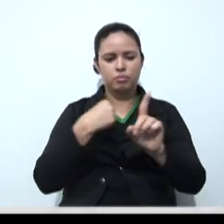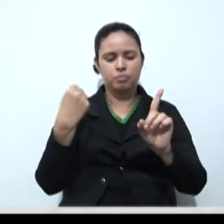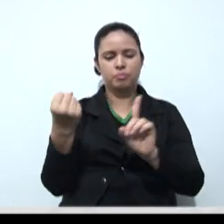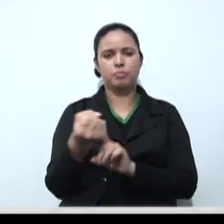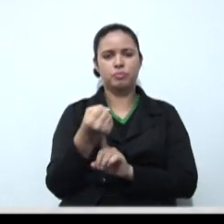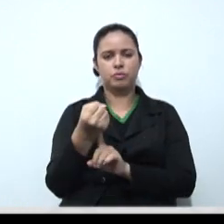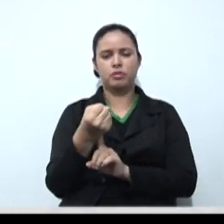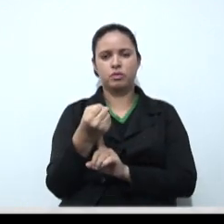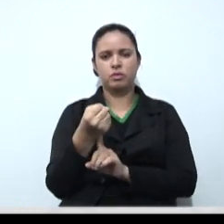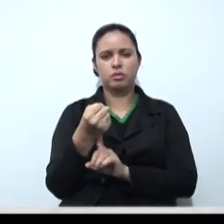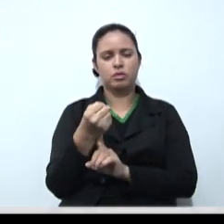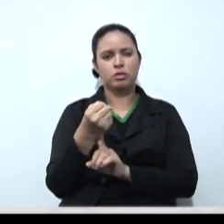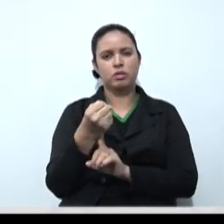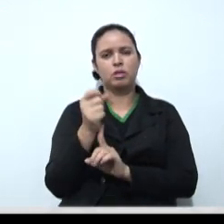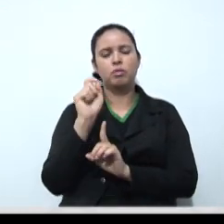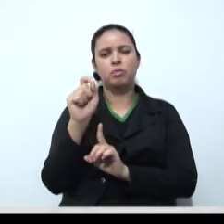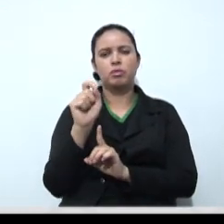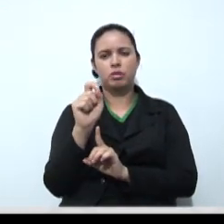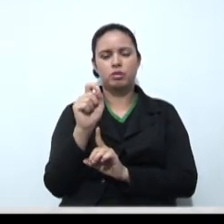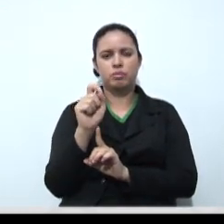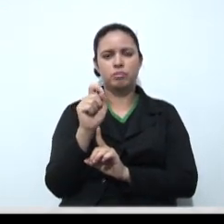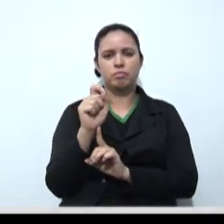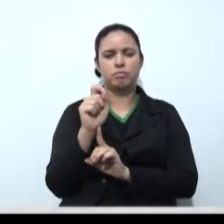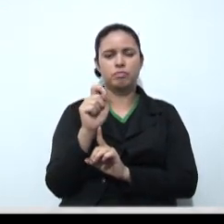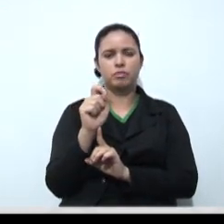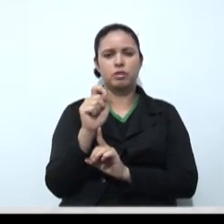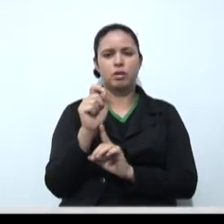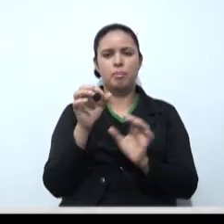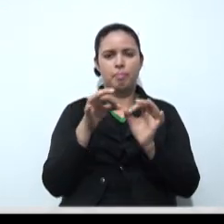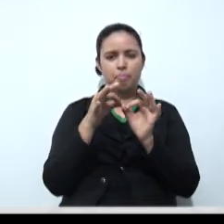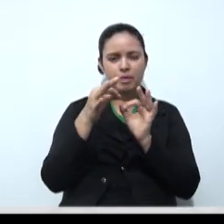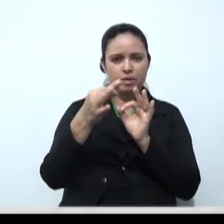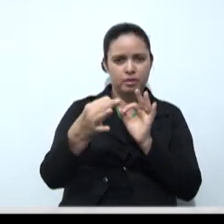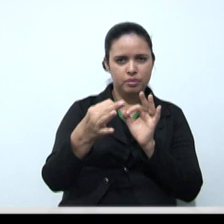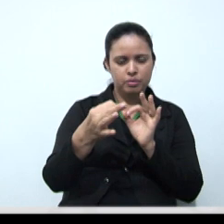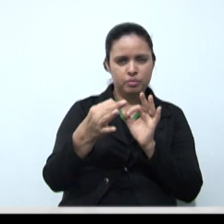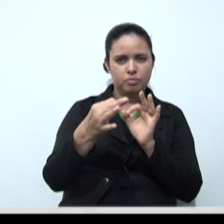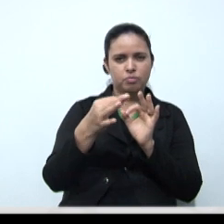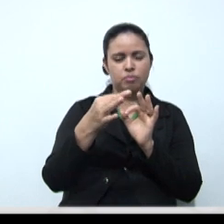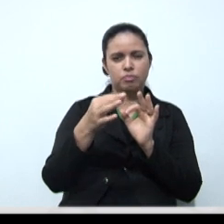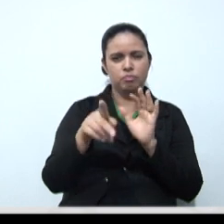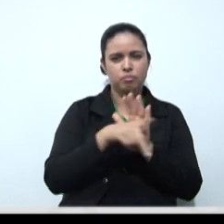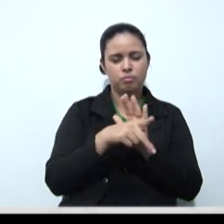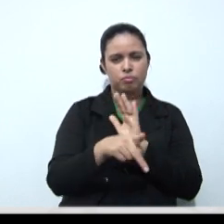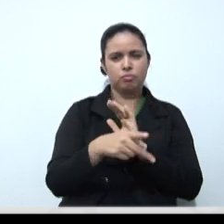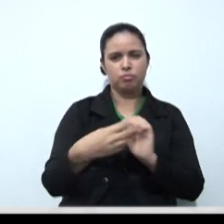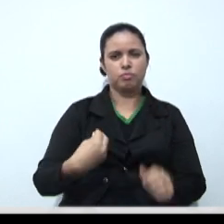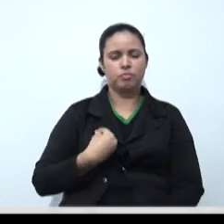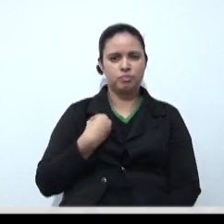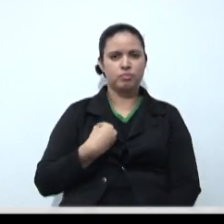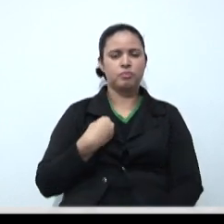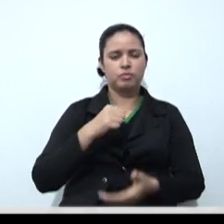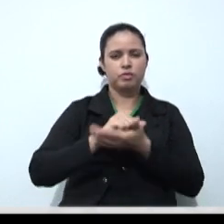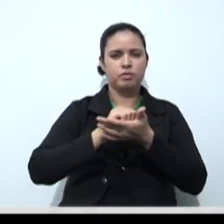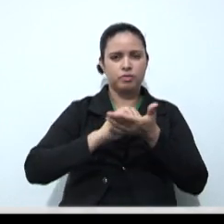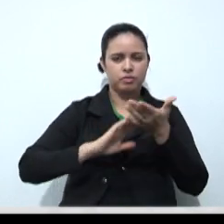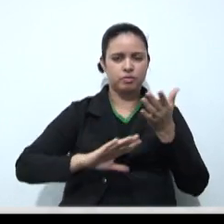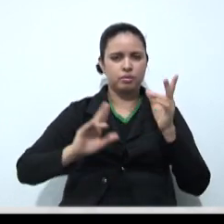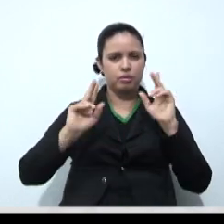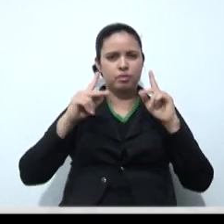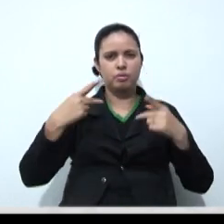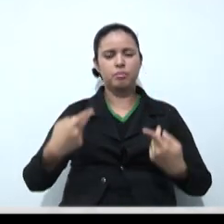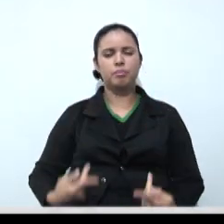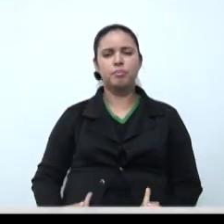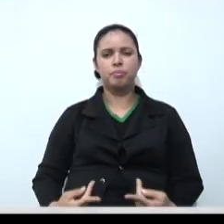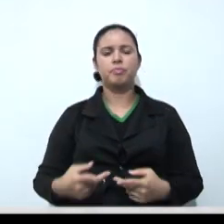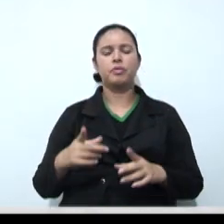efeitos diretos ou indiretos em um prazo curto ou longo, sobre os seres vivos e as atividades humanas. Então ele está